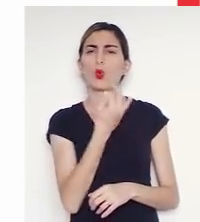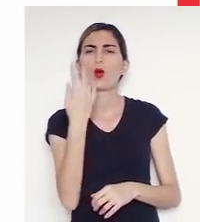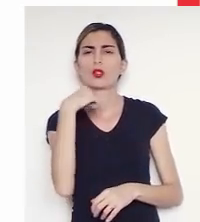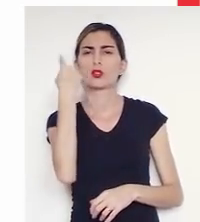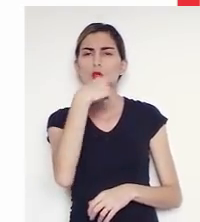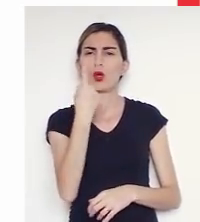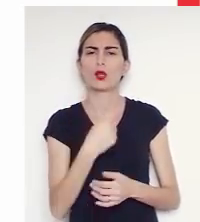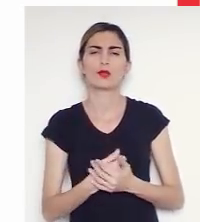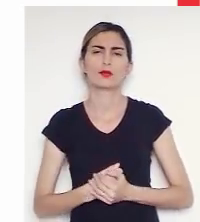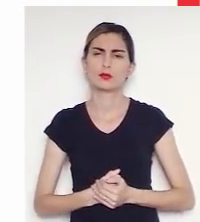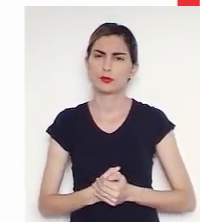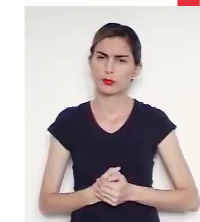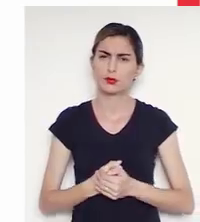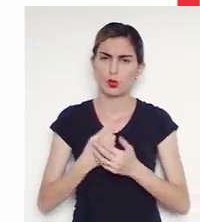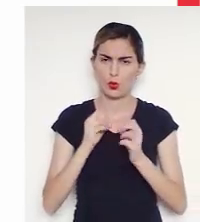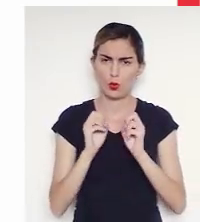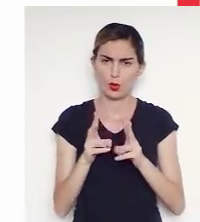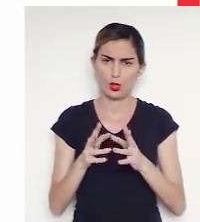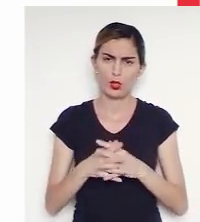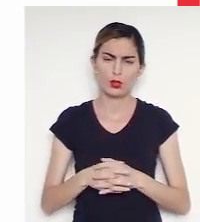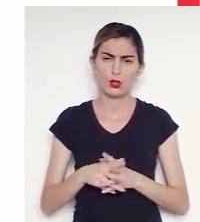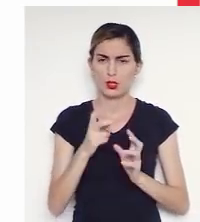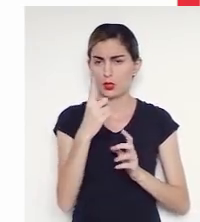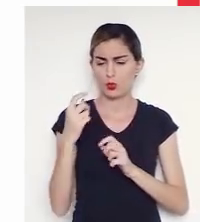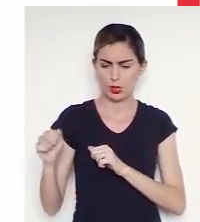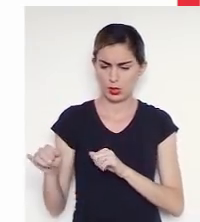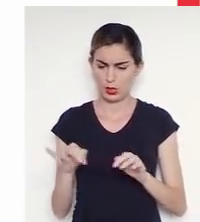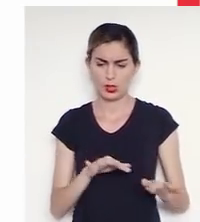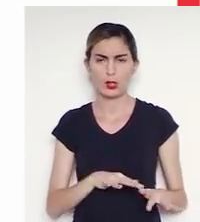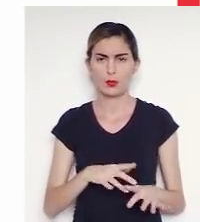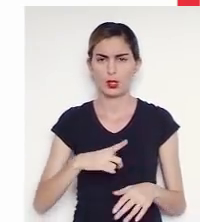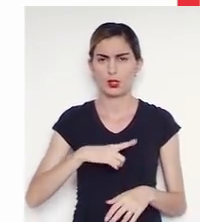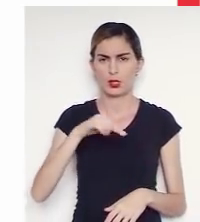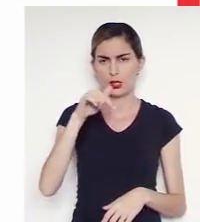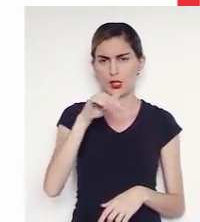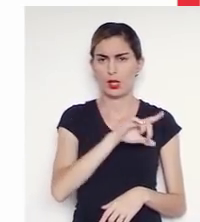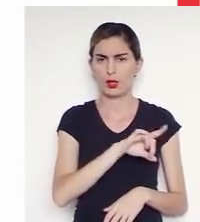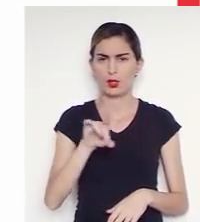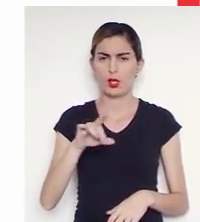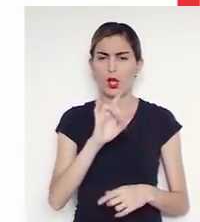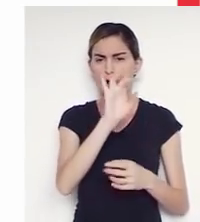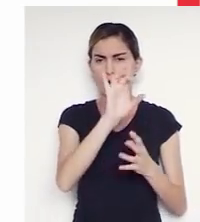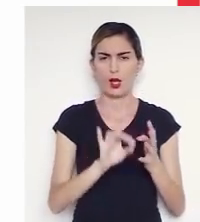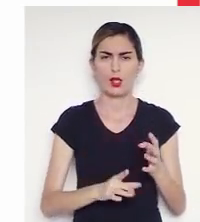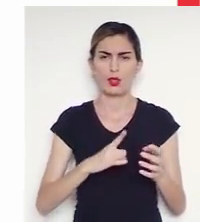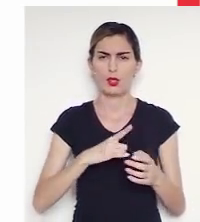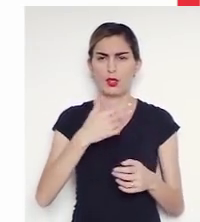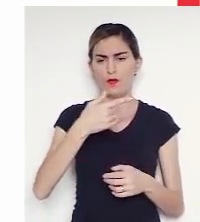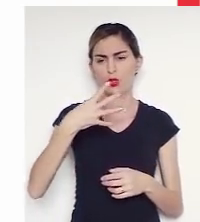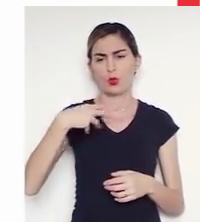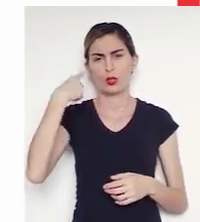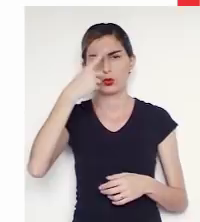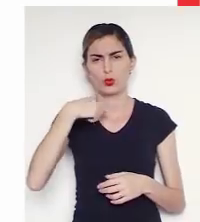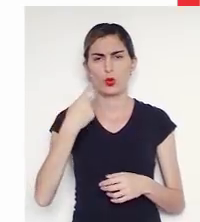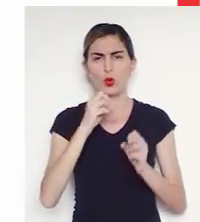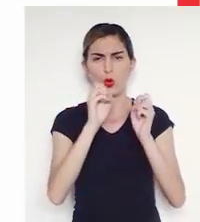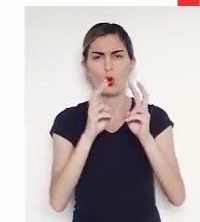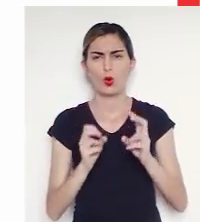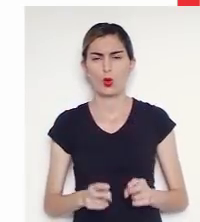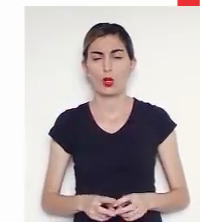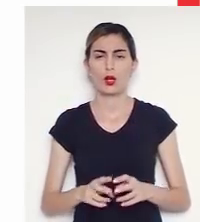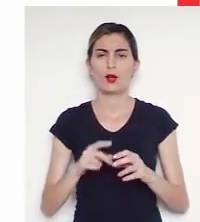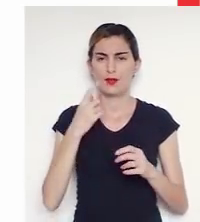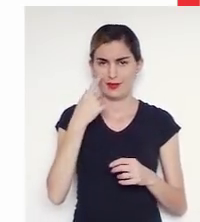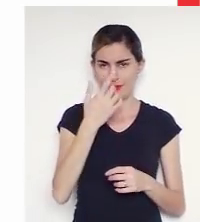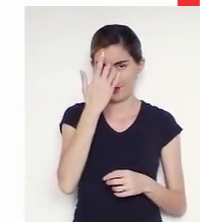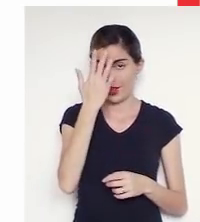quantas horas? Ok? Então, se uma semana tem 7 dias, cada dia tem 24 horas, ok?